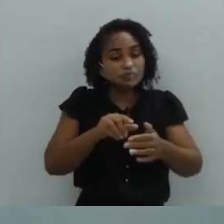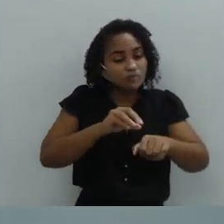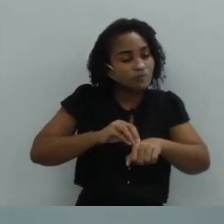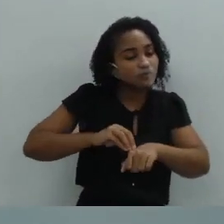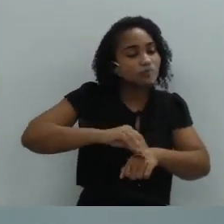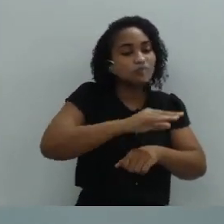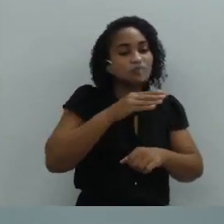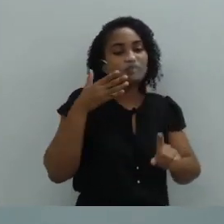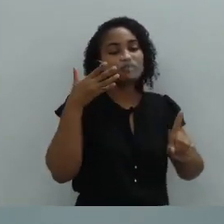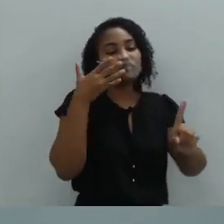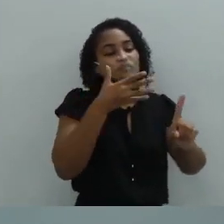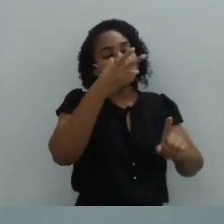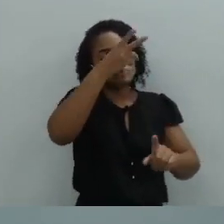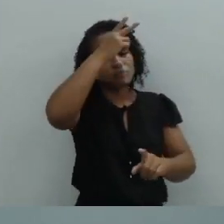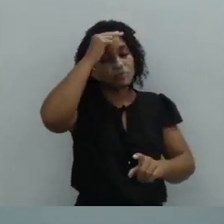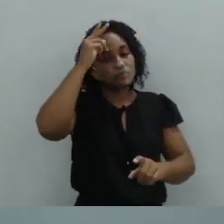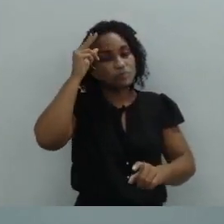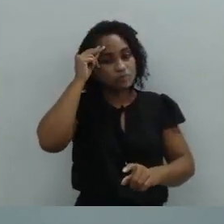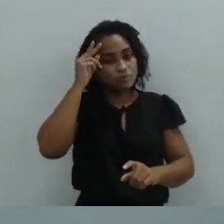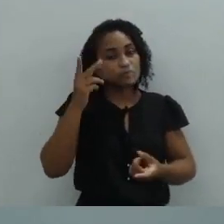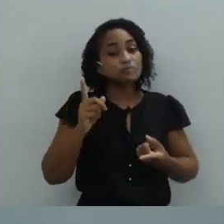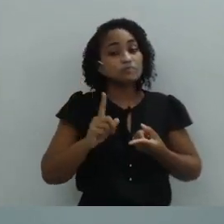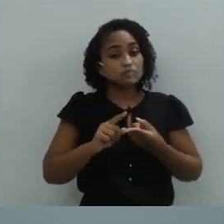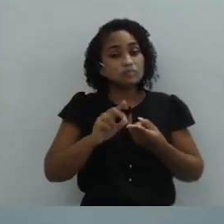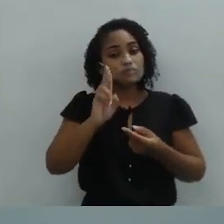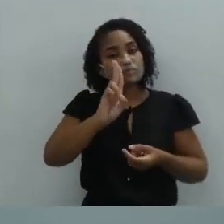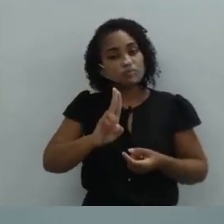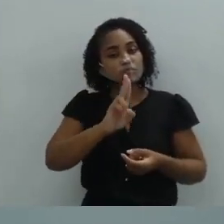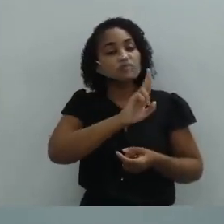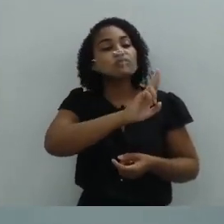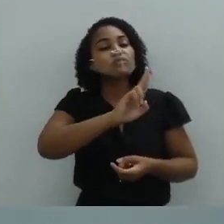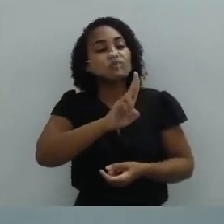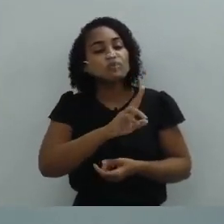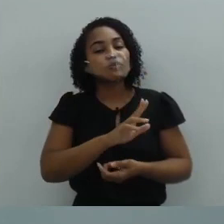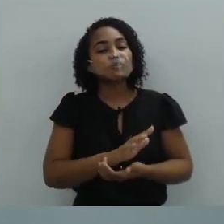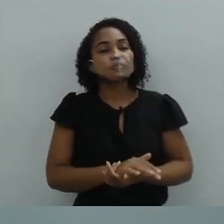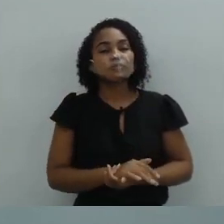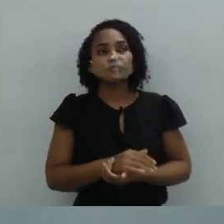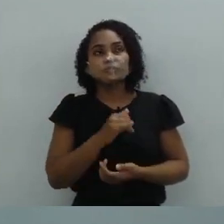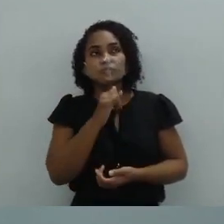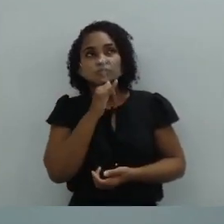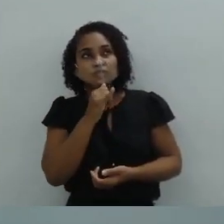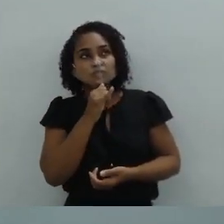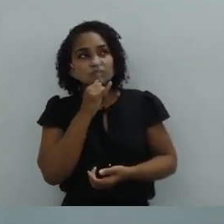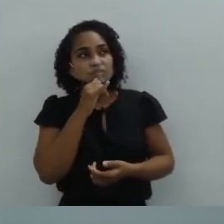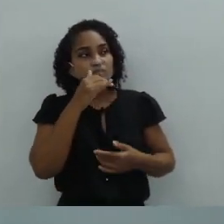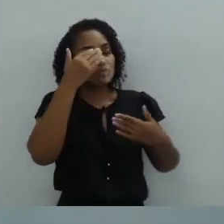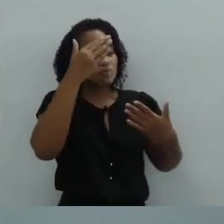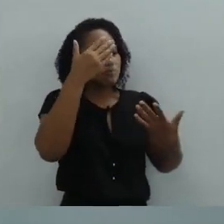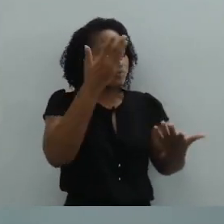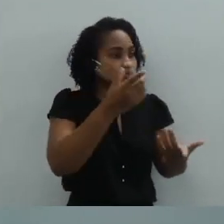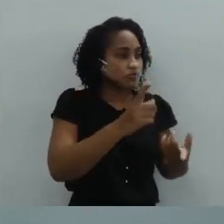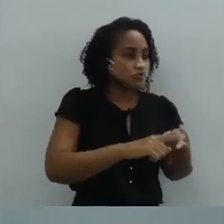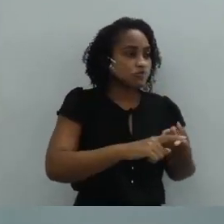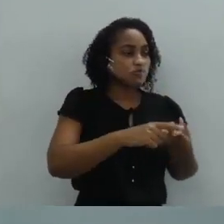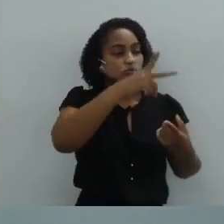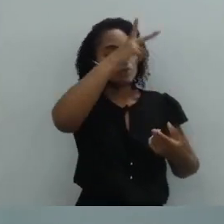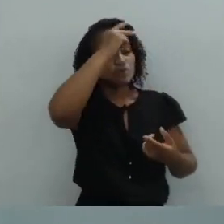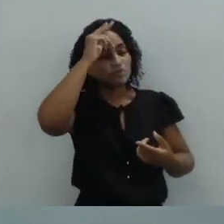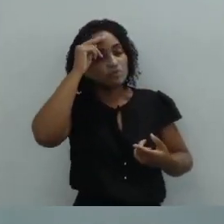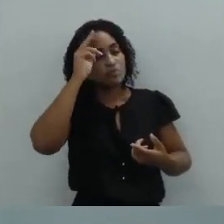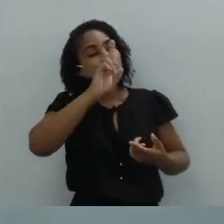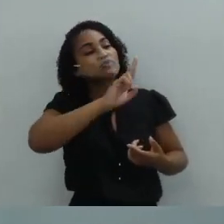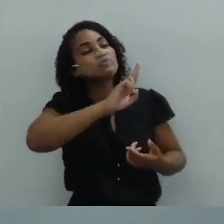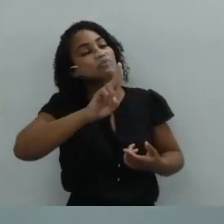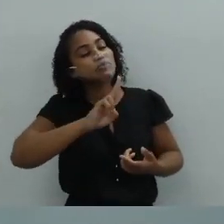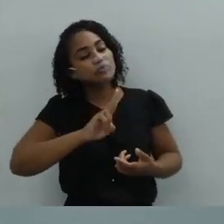se reportar ao prefeito e utilizar o nome dele. Você vai colocar Ilustríssimo, Excelentíssimo Prefeito